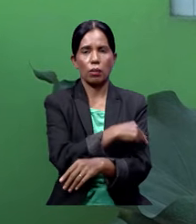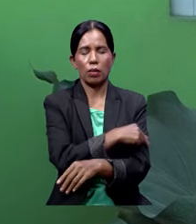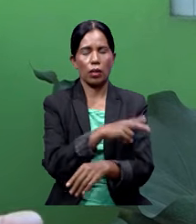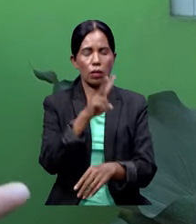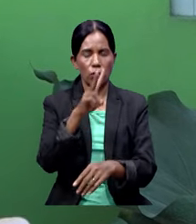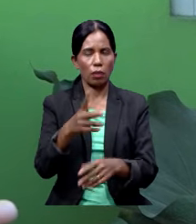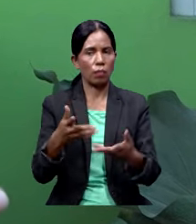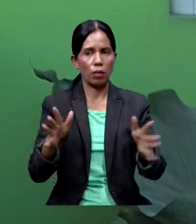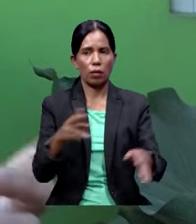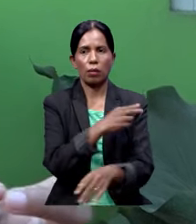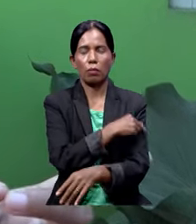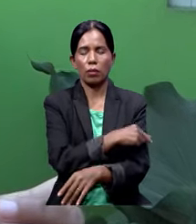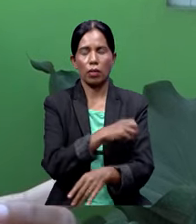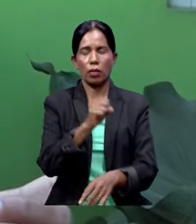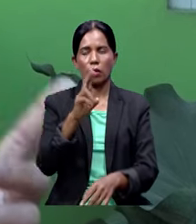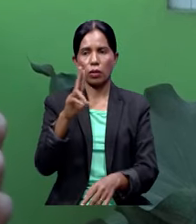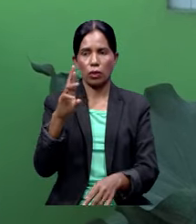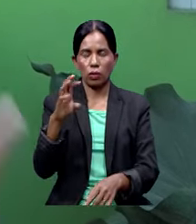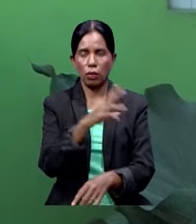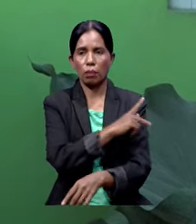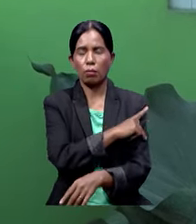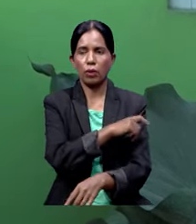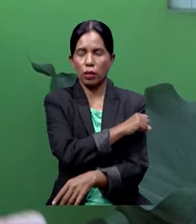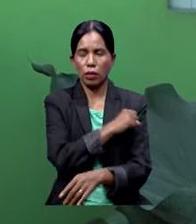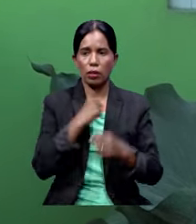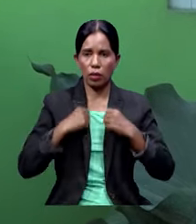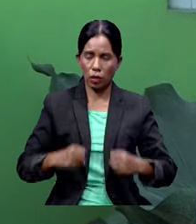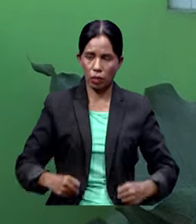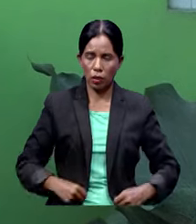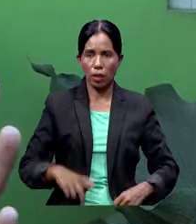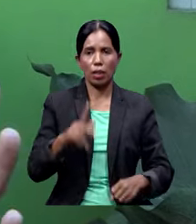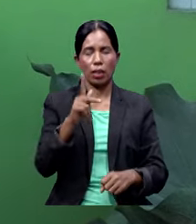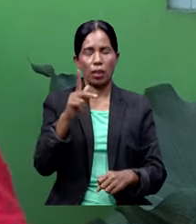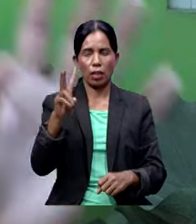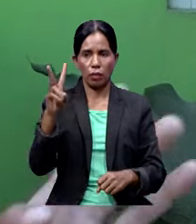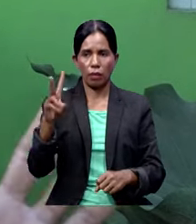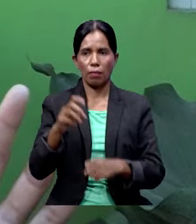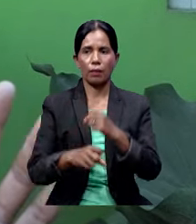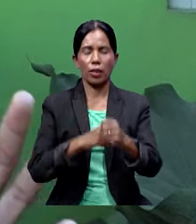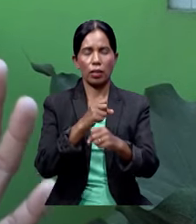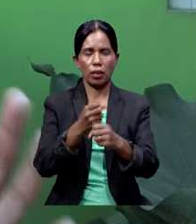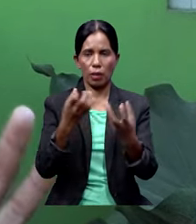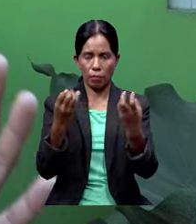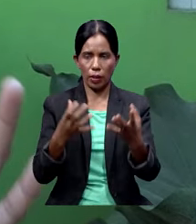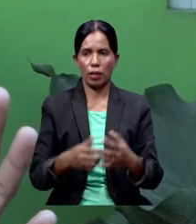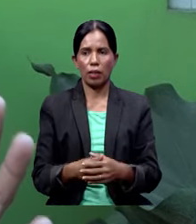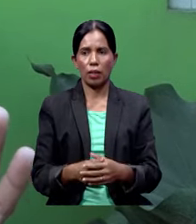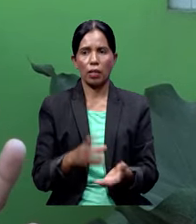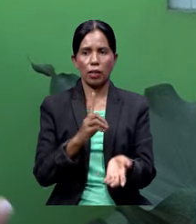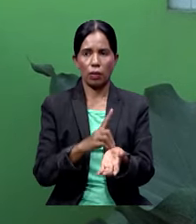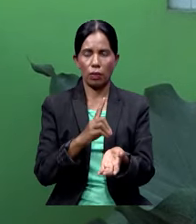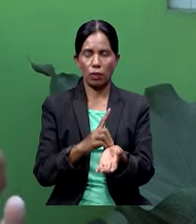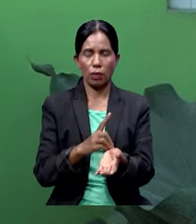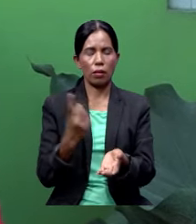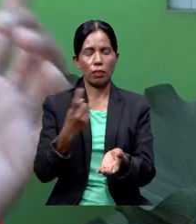ida maka posto saúde soro, ida mak posto saúde KKV. Tambah durante tinan bara kona mediku permanente la